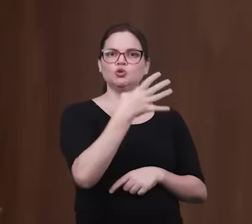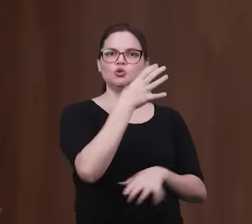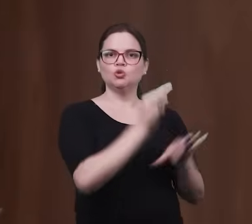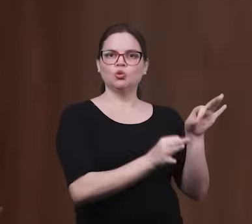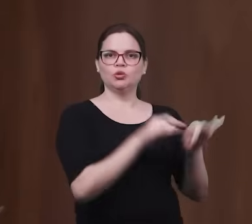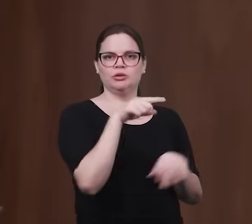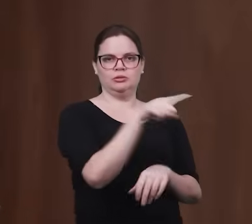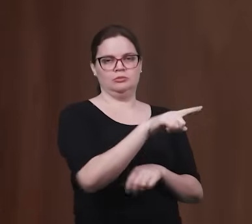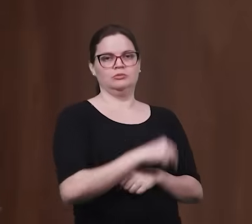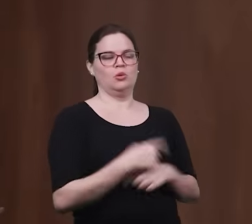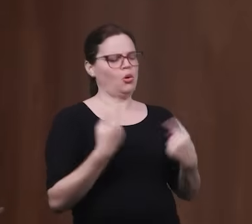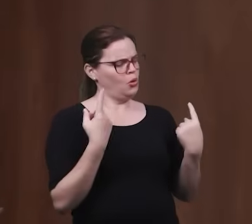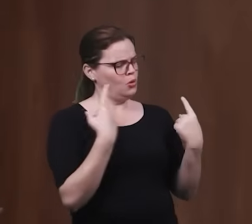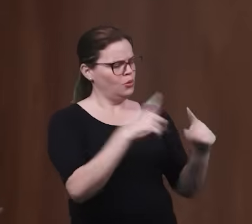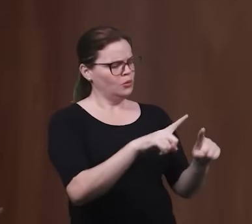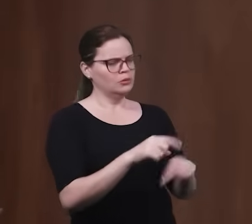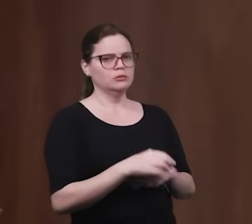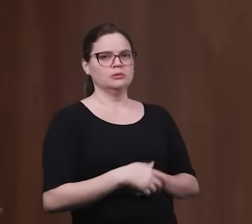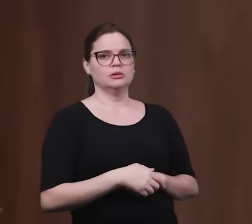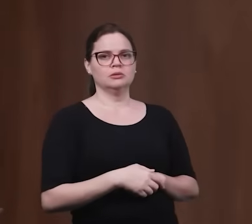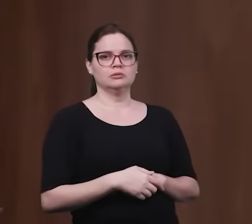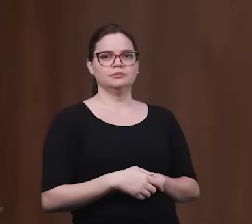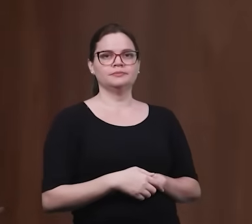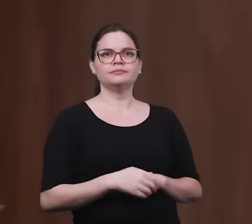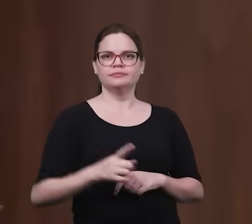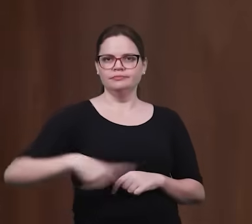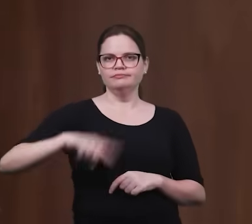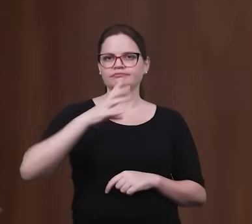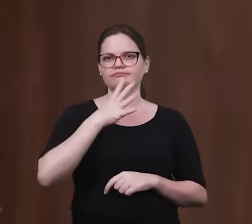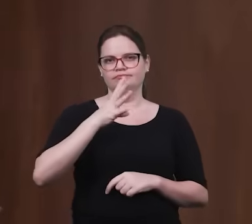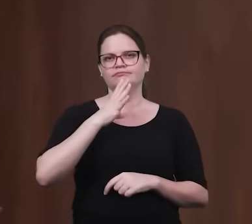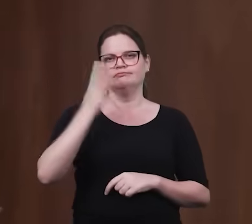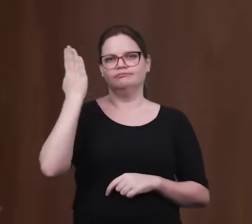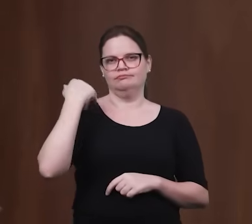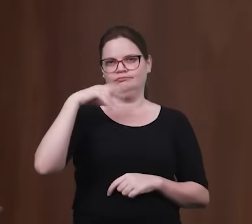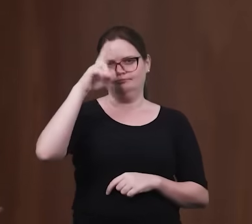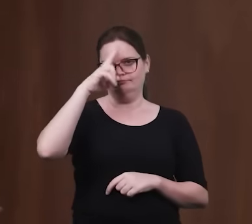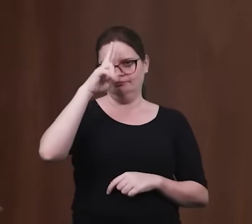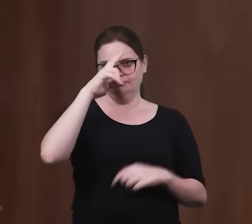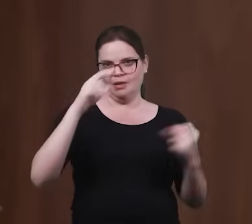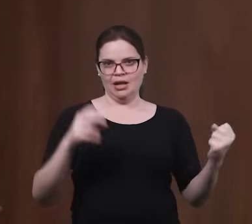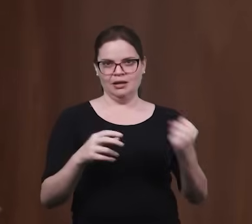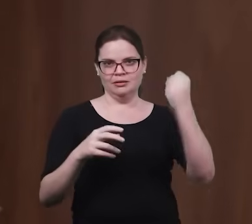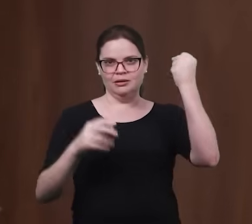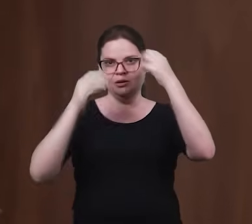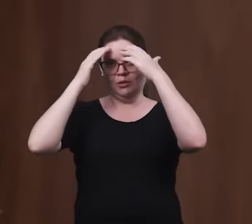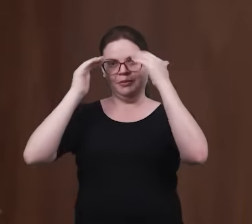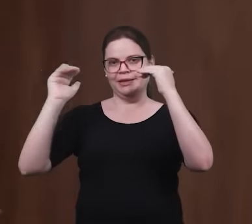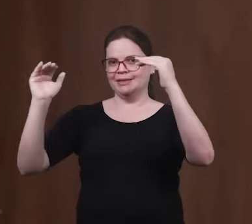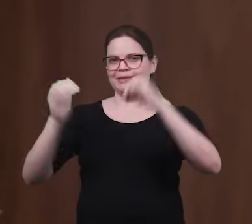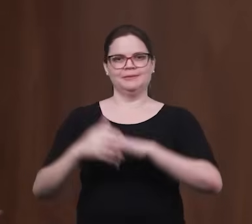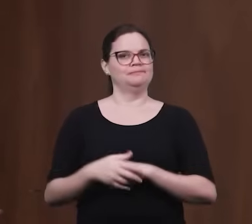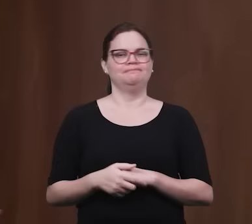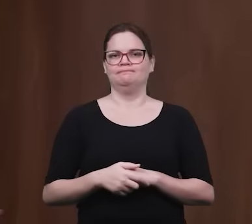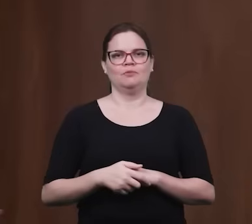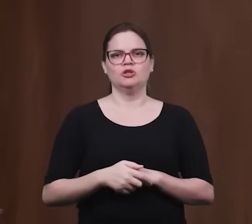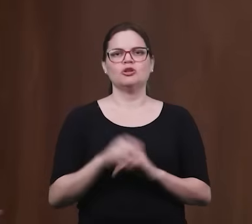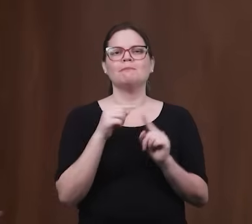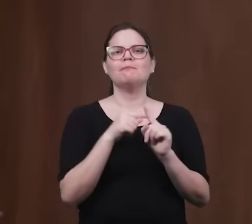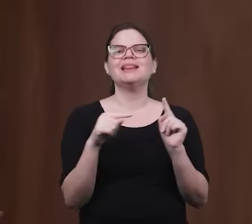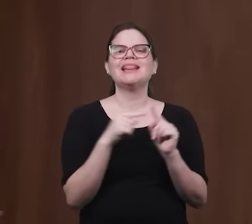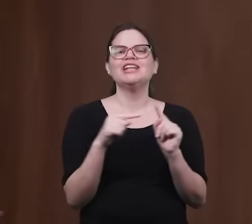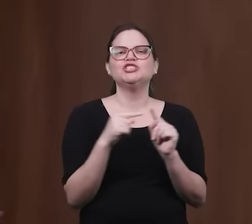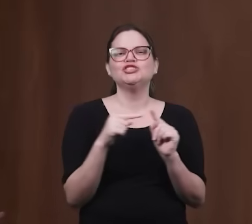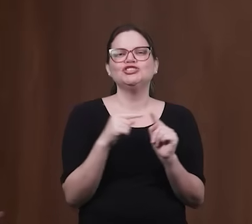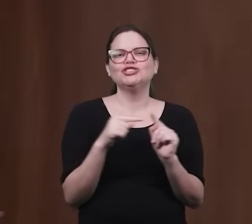juízo contra Amaleque. Nós conhecemos a história e sabemos que ele não fez. Ele fez por